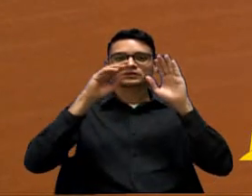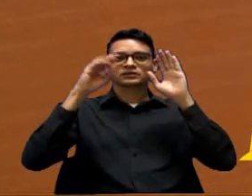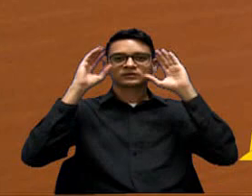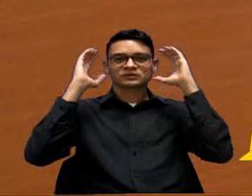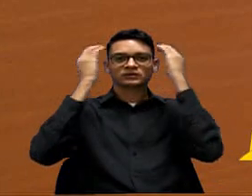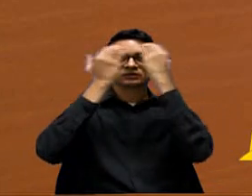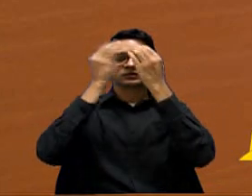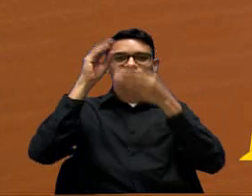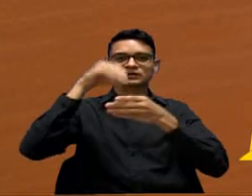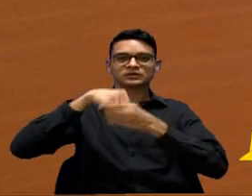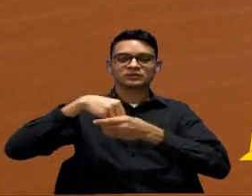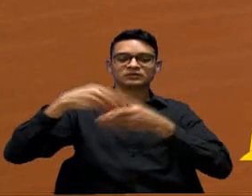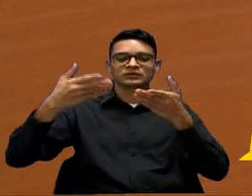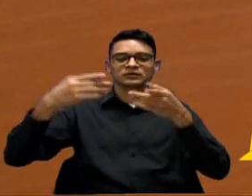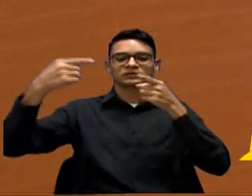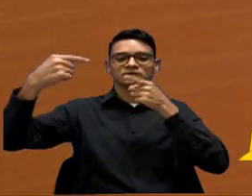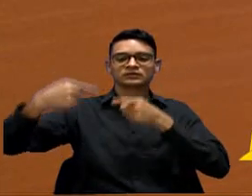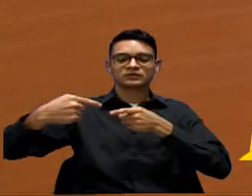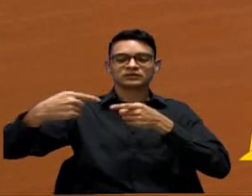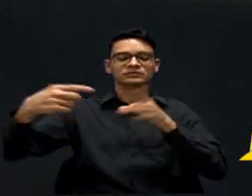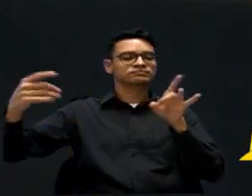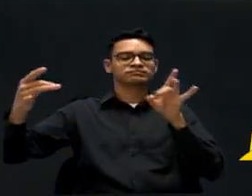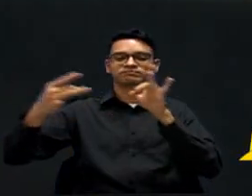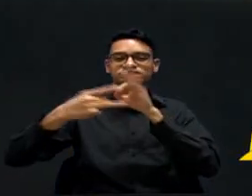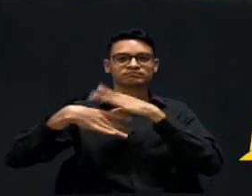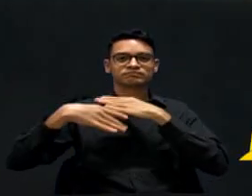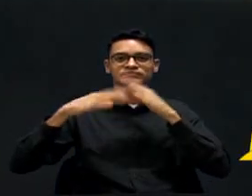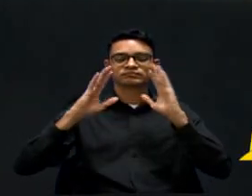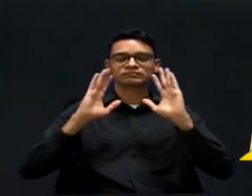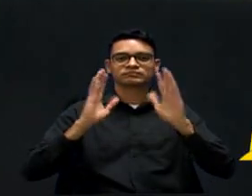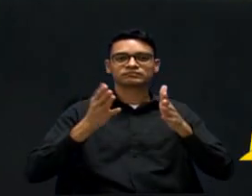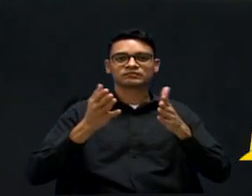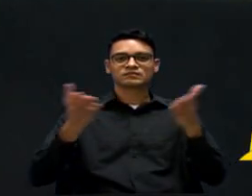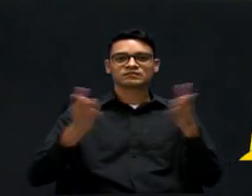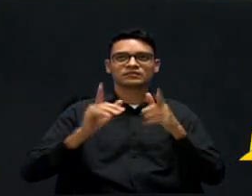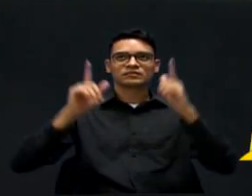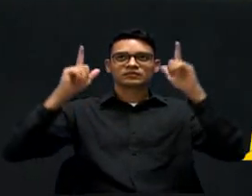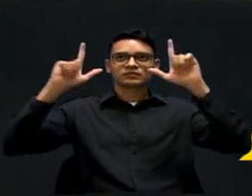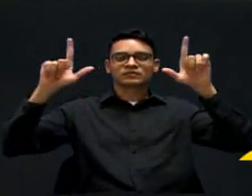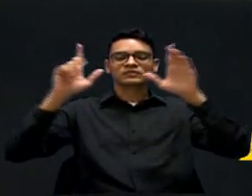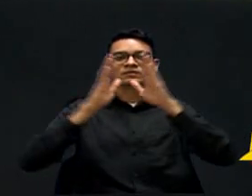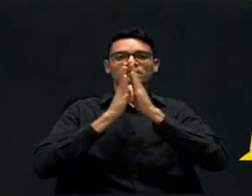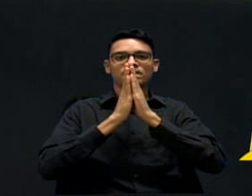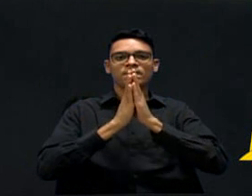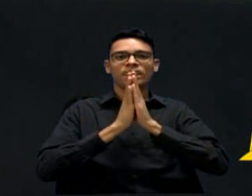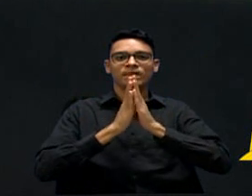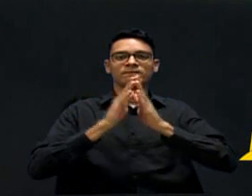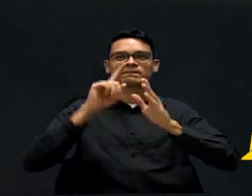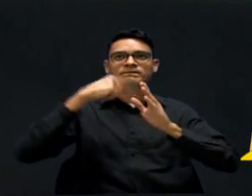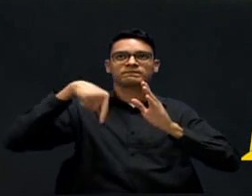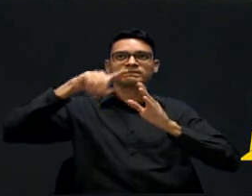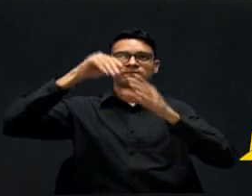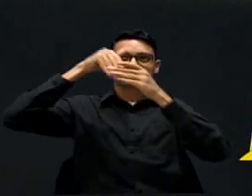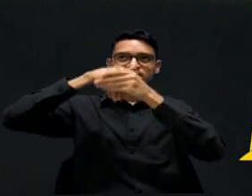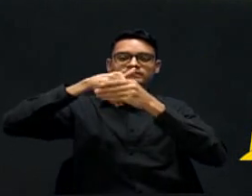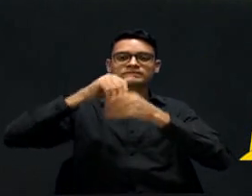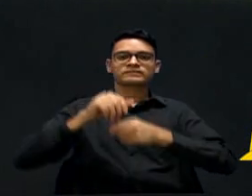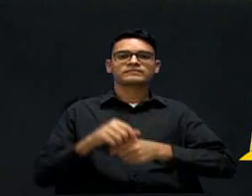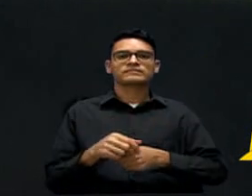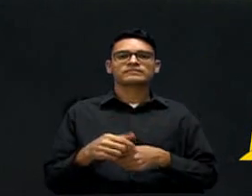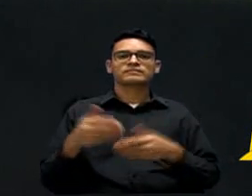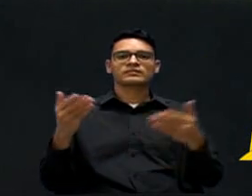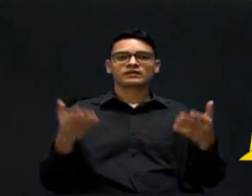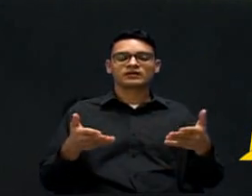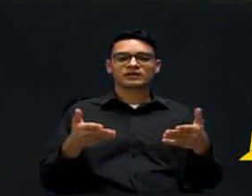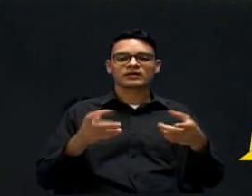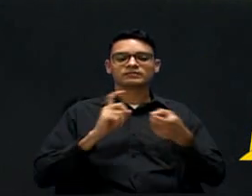em discussão, é encerrada a discussão. Eu gostaria que abrisse o painel para nós poder. É sobre a